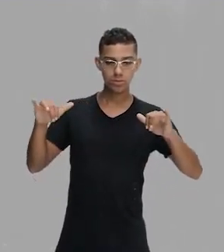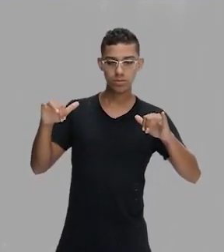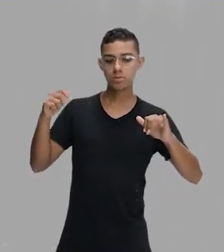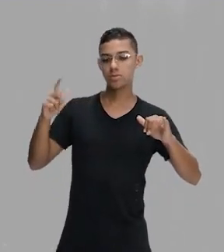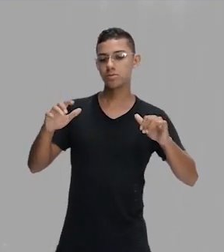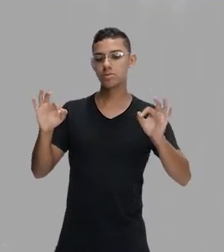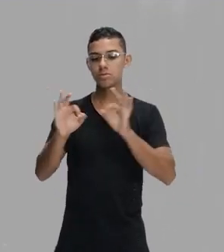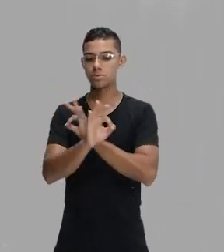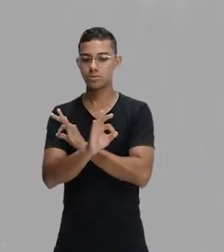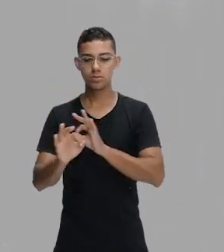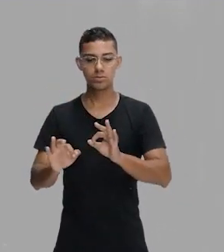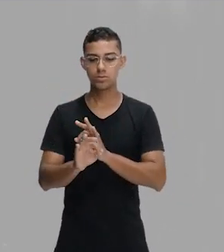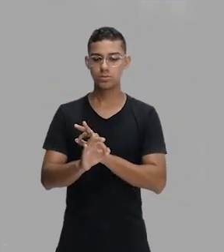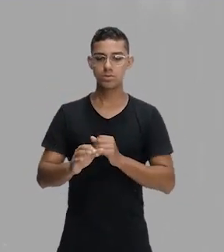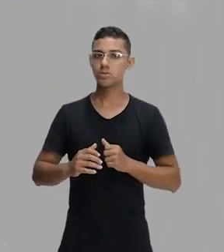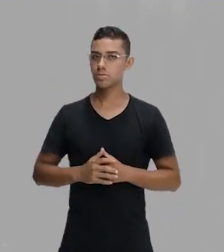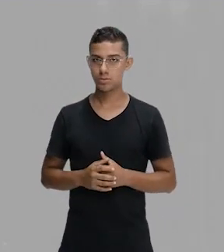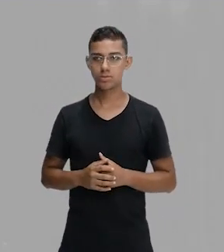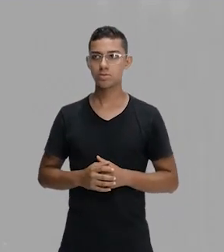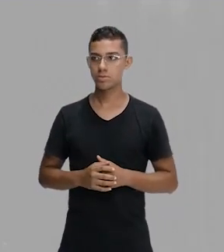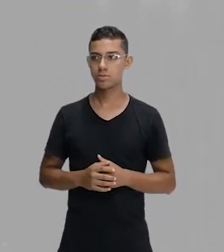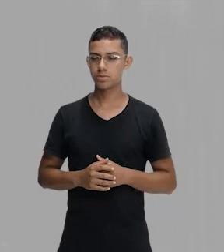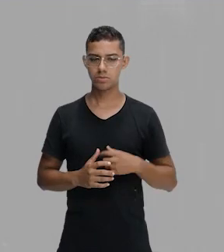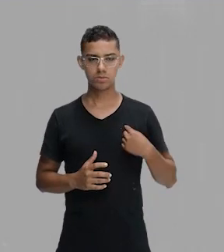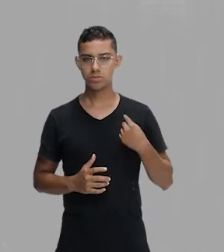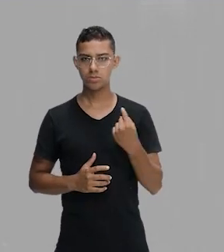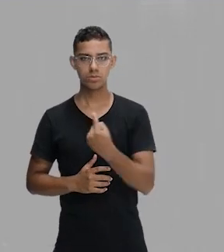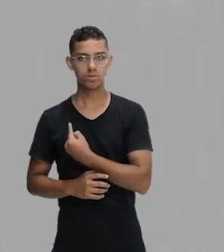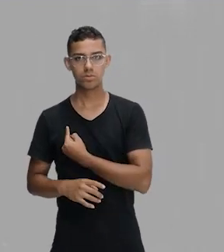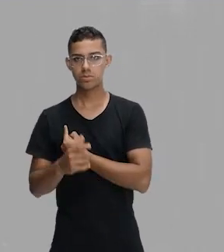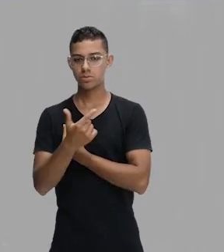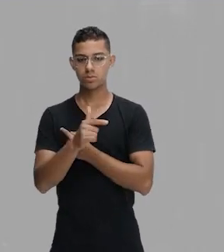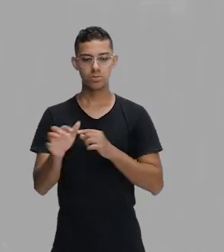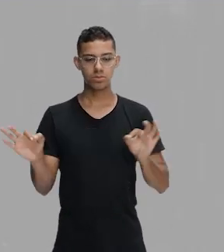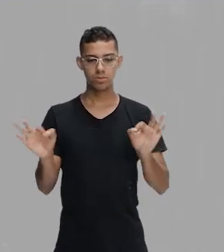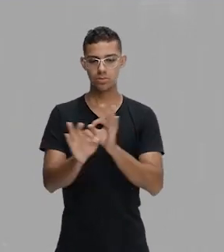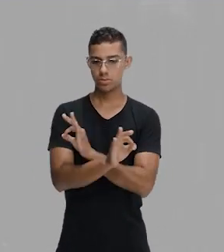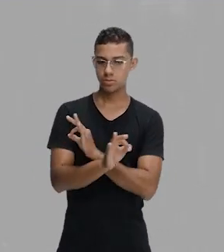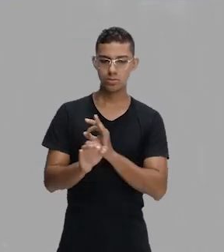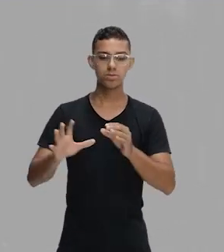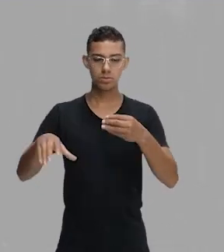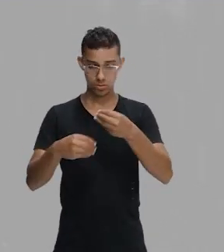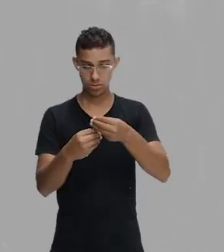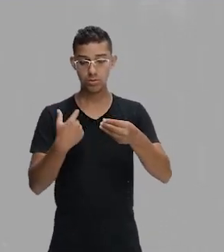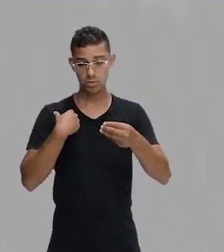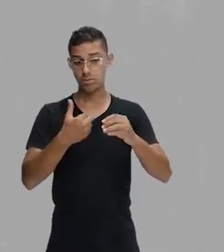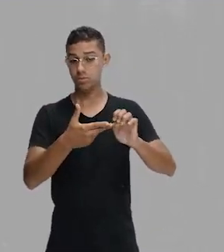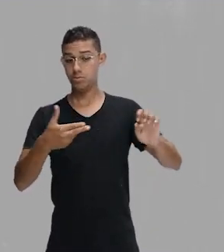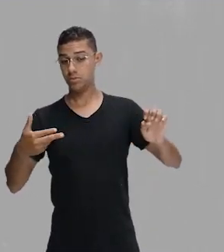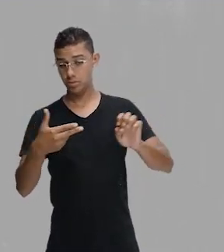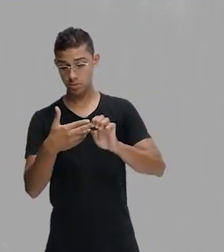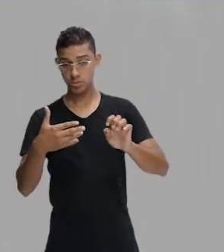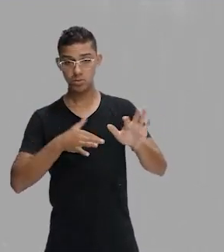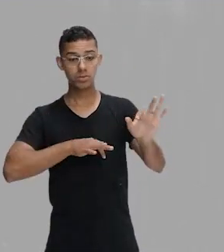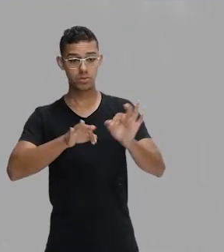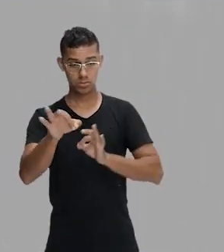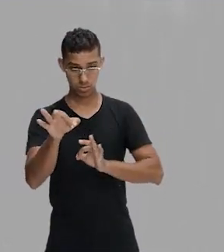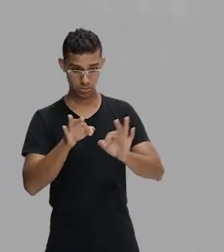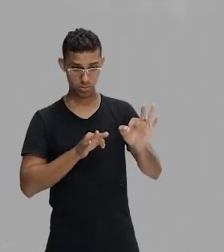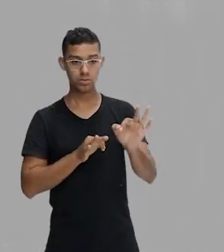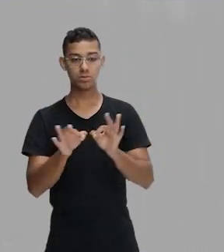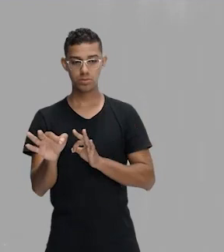uma constituição de hipótese. Aqui nós não temos nenhuma constituição de hipótese, nós temos elementos que estão